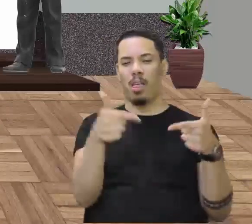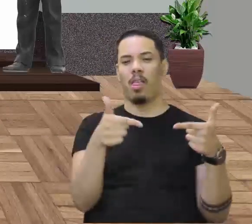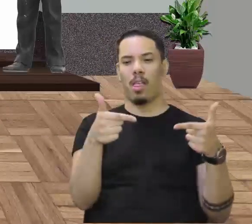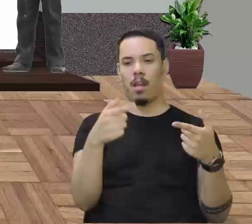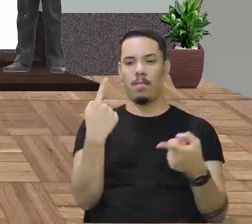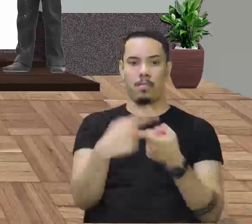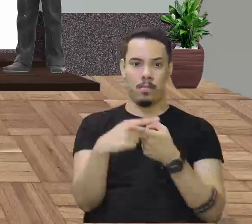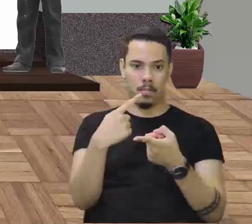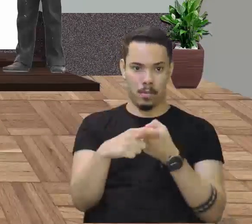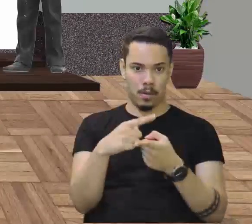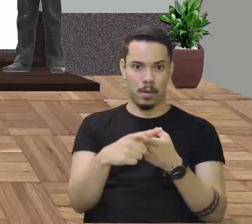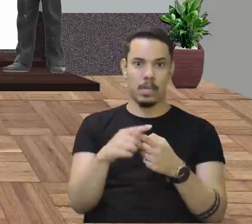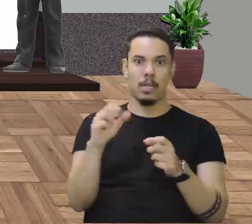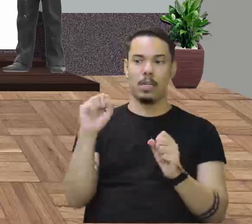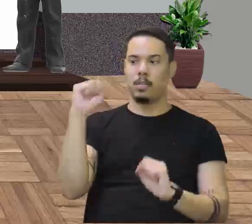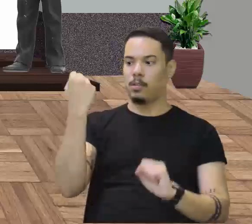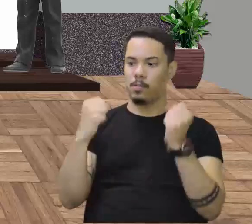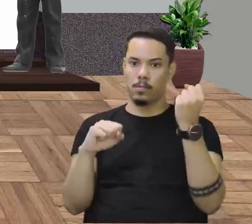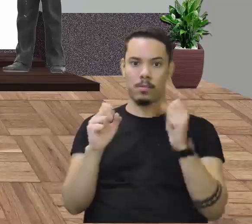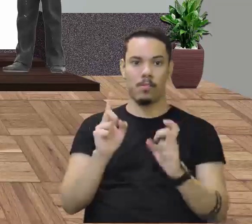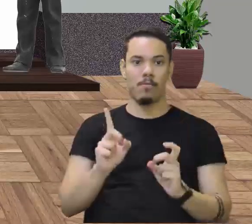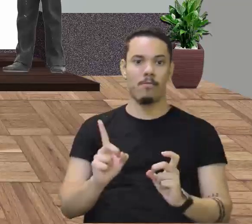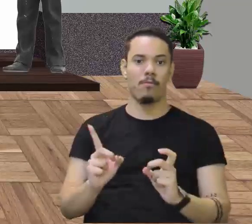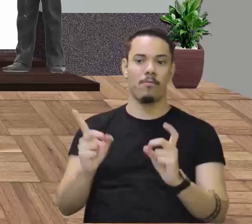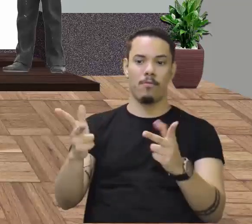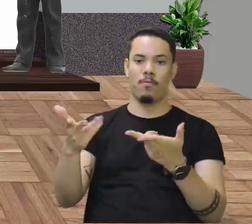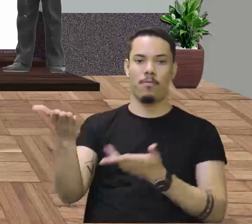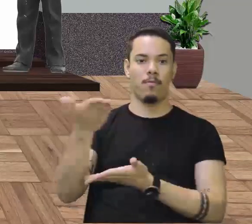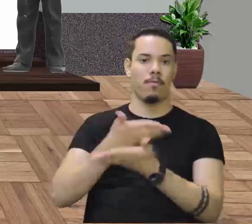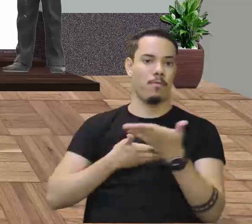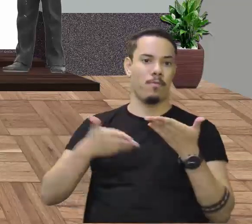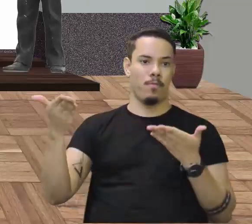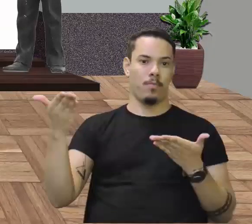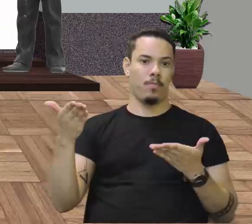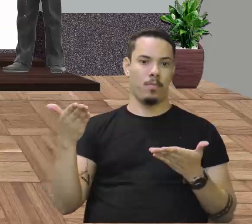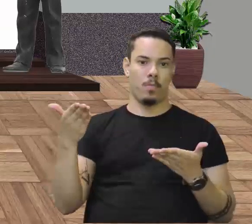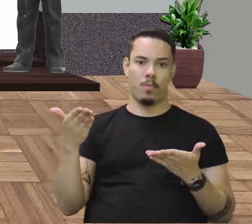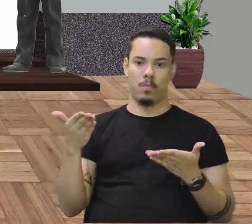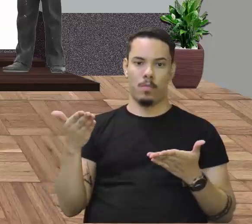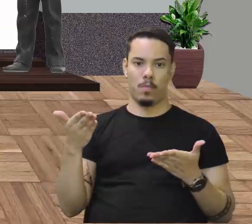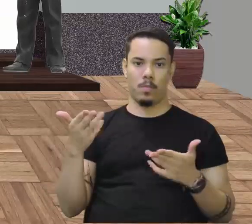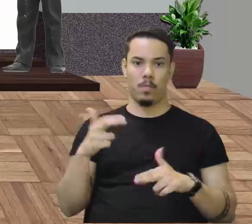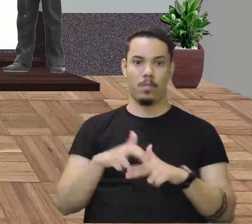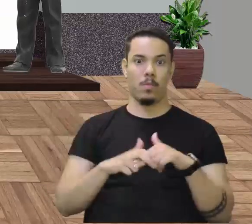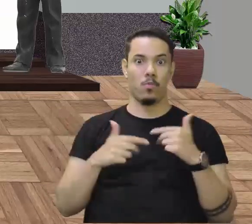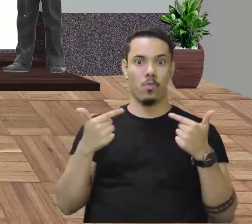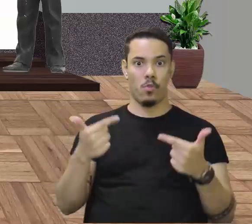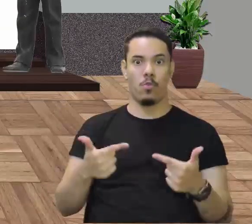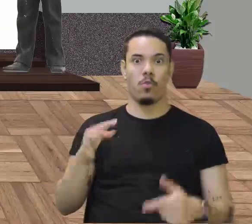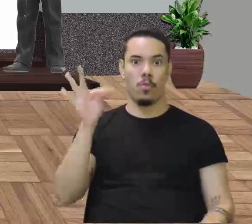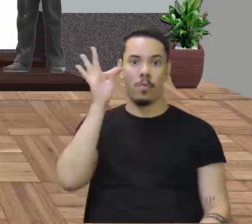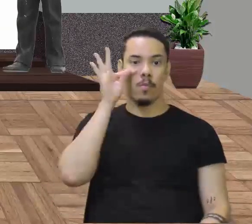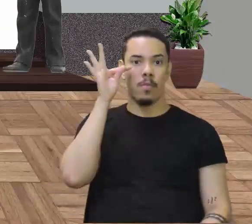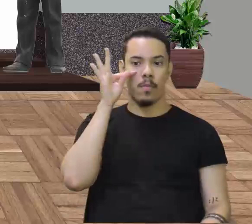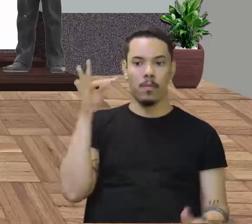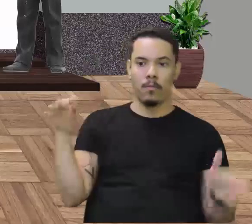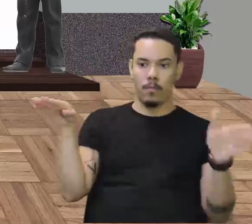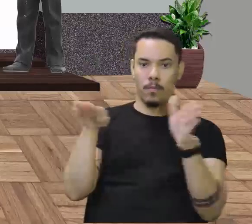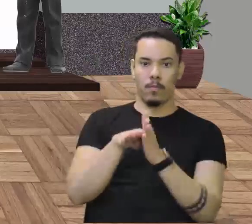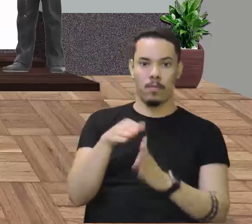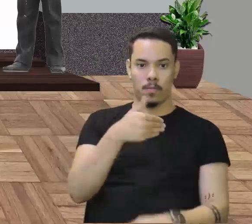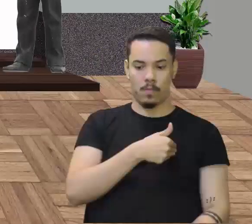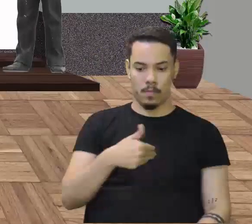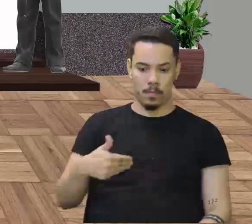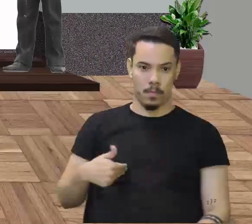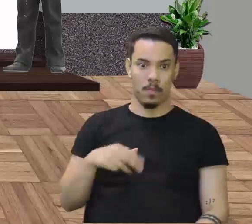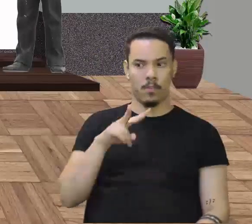as máquinas elas passaram a ser vendidas como sucata. A sorte que Jorge Teixeira, quando chega aqui para ser governador, ele